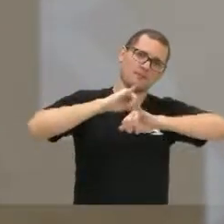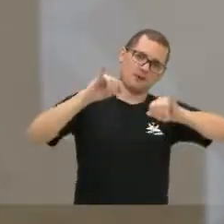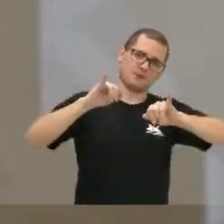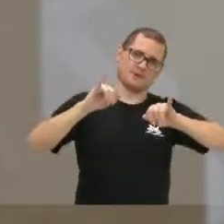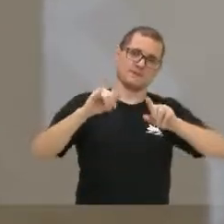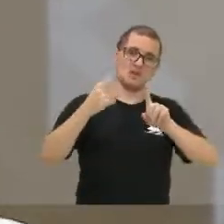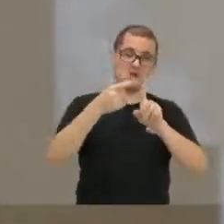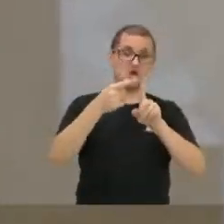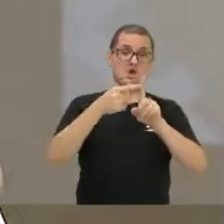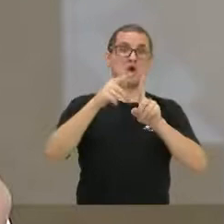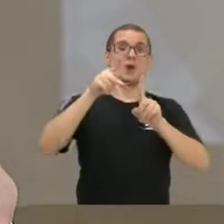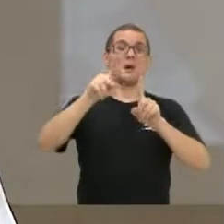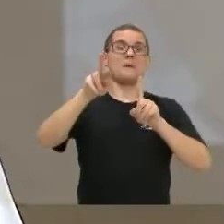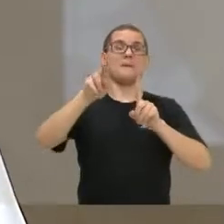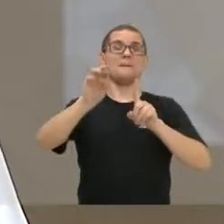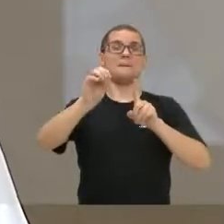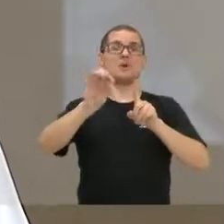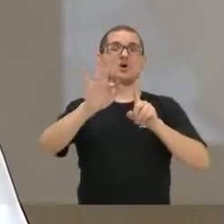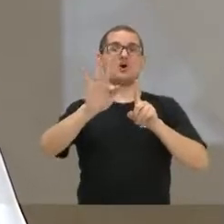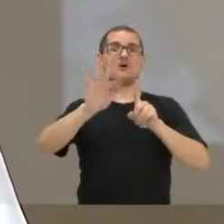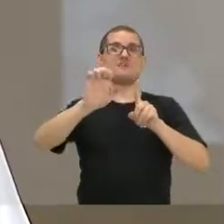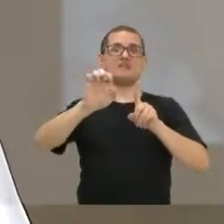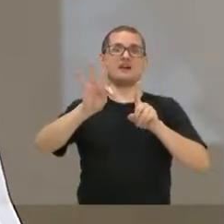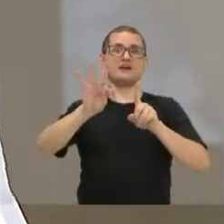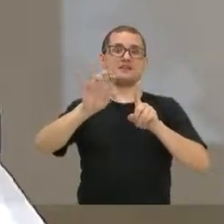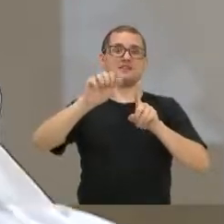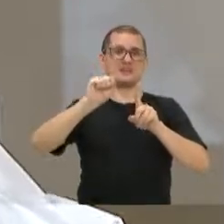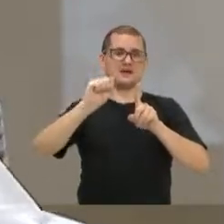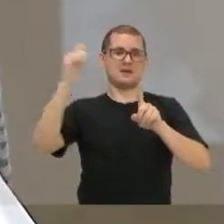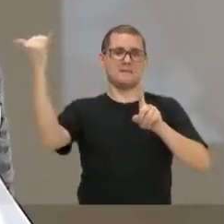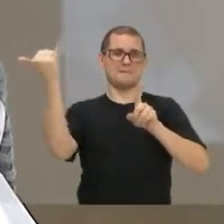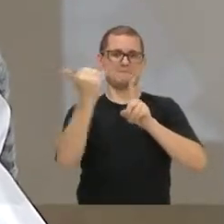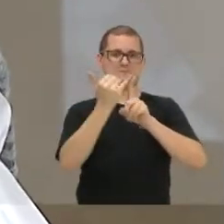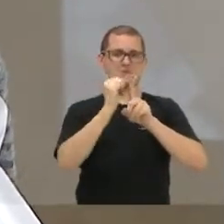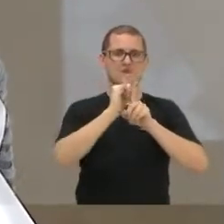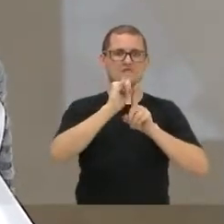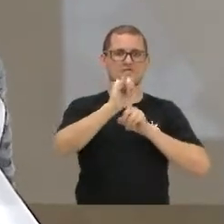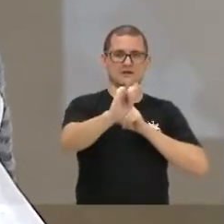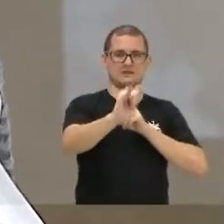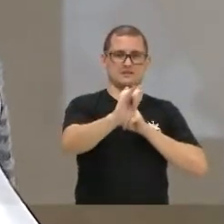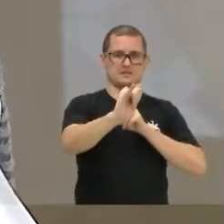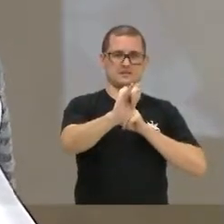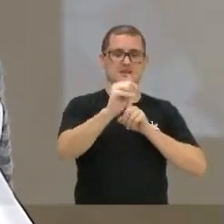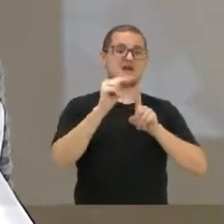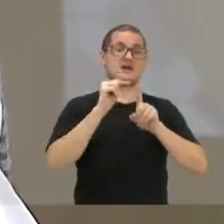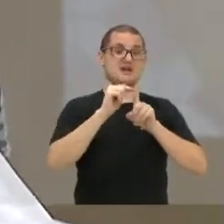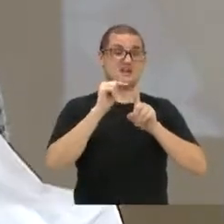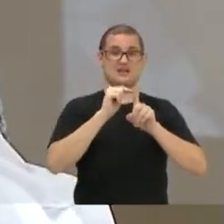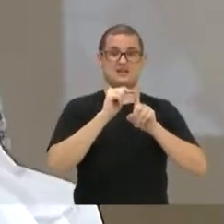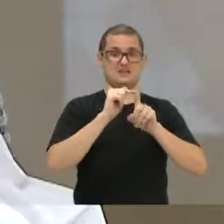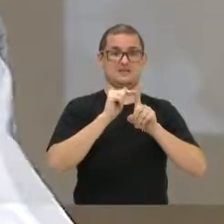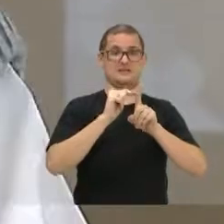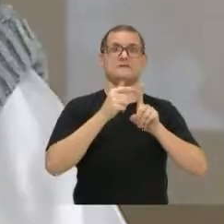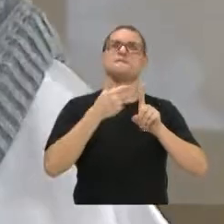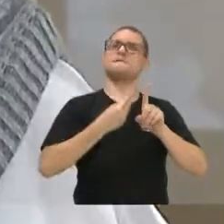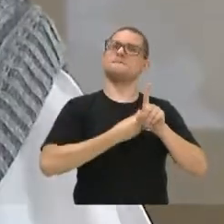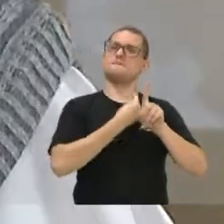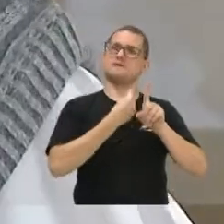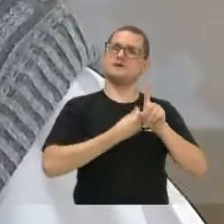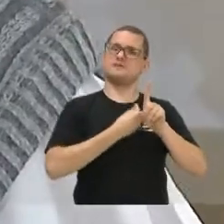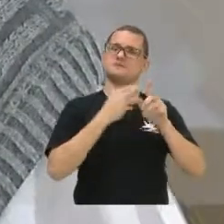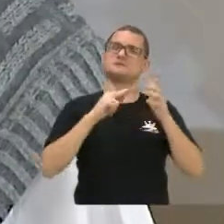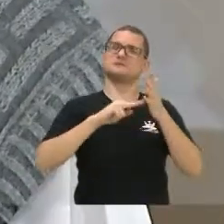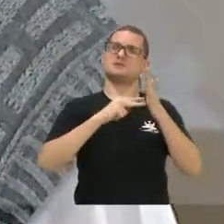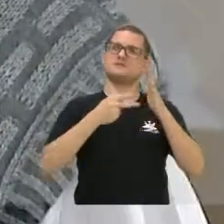profeta de um conteúdo mas da simples existência do profeta a é